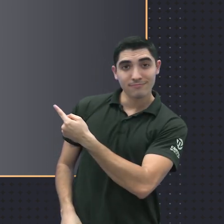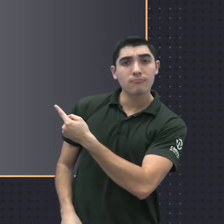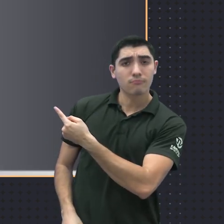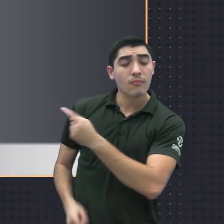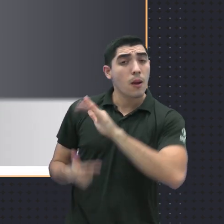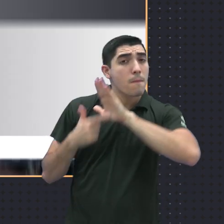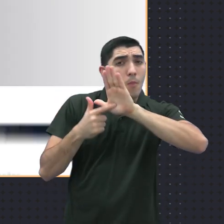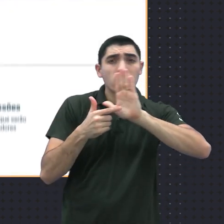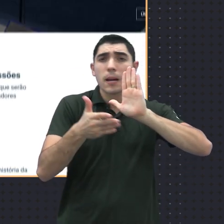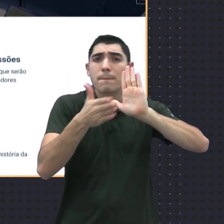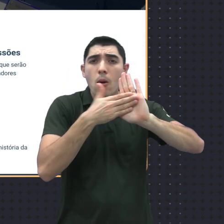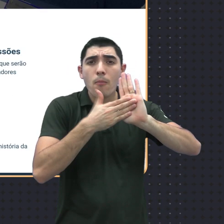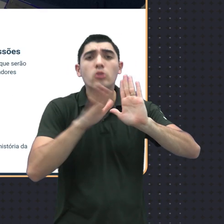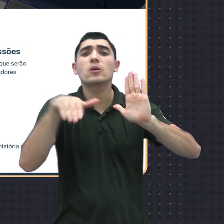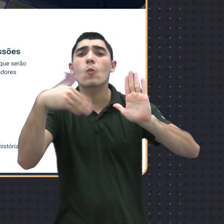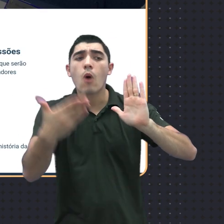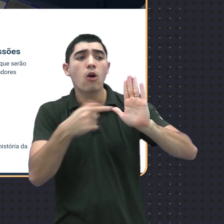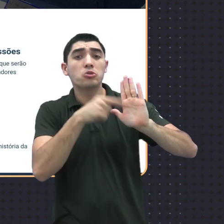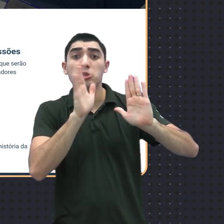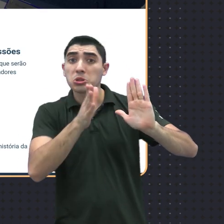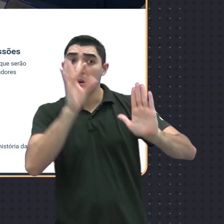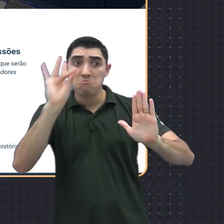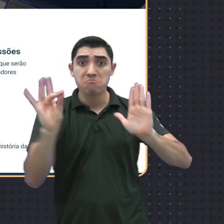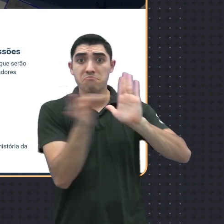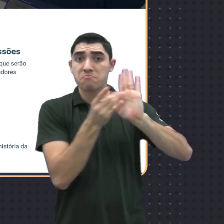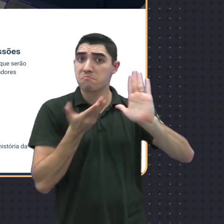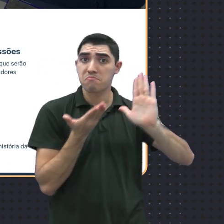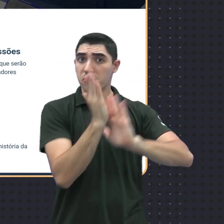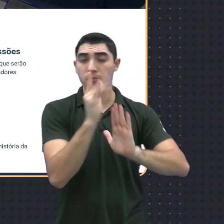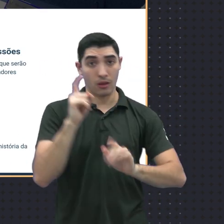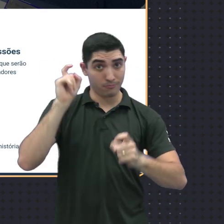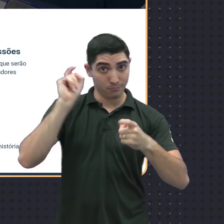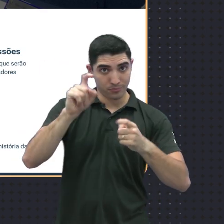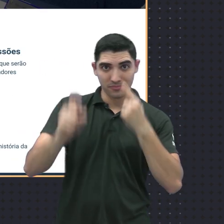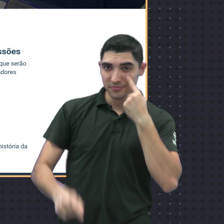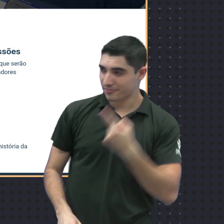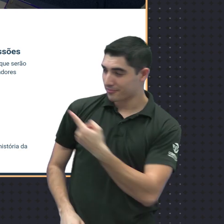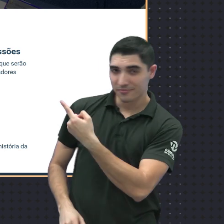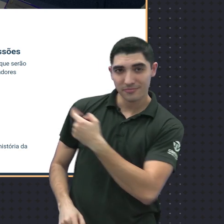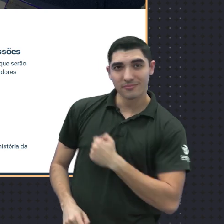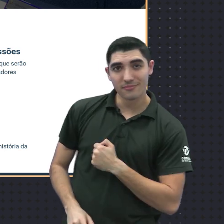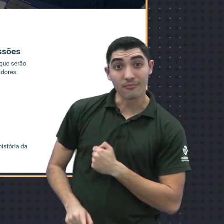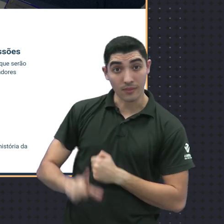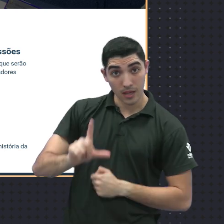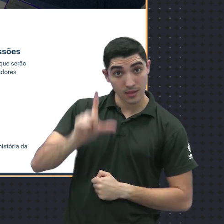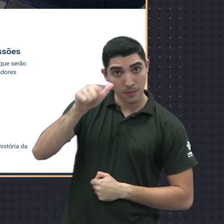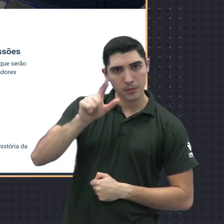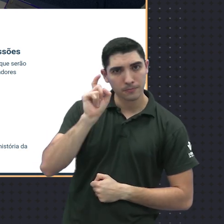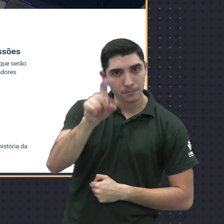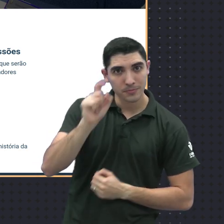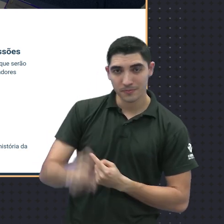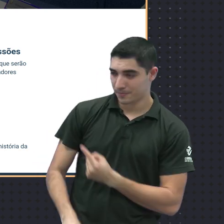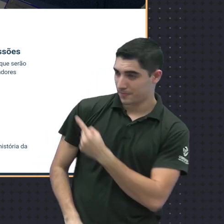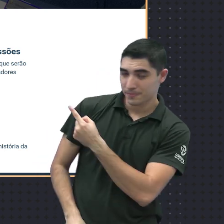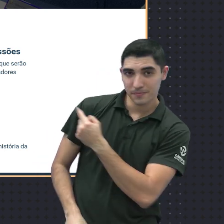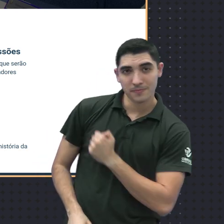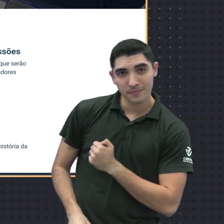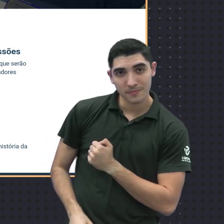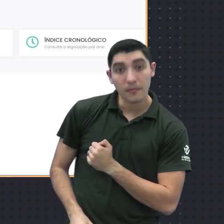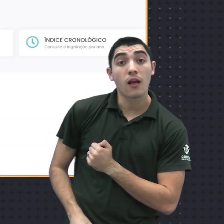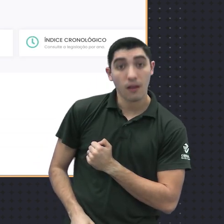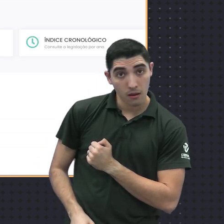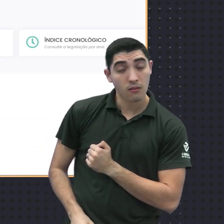propostas sancionadas que já estão em vigor em São José. Basta clicar em Atividade Legislativa, depois em Legislação